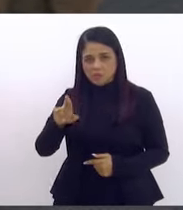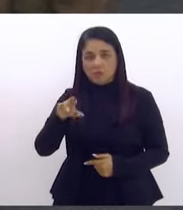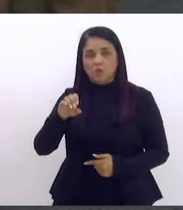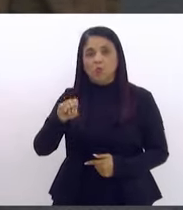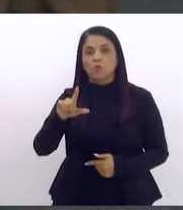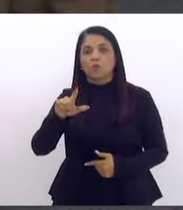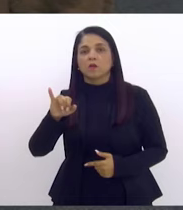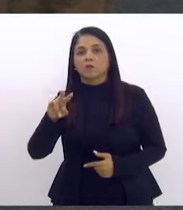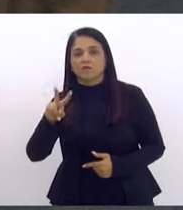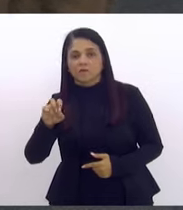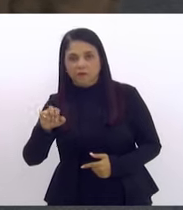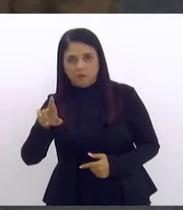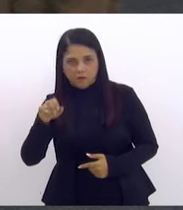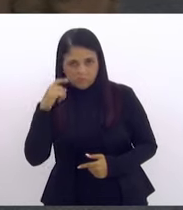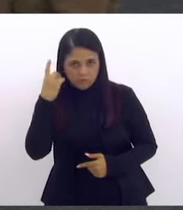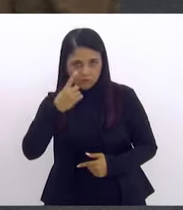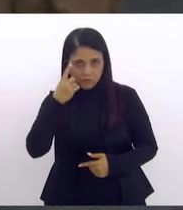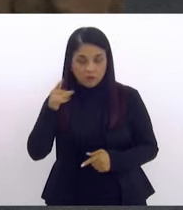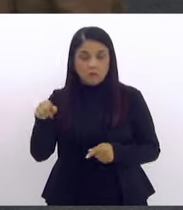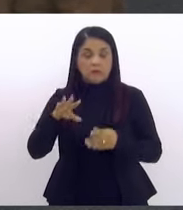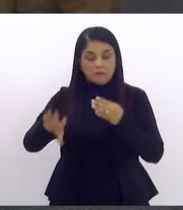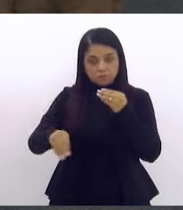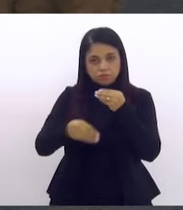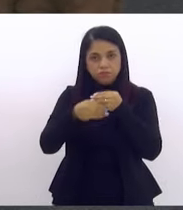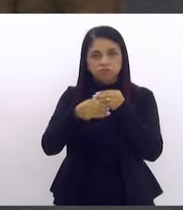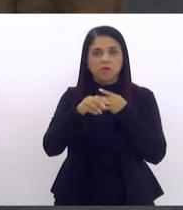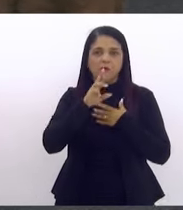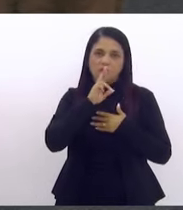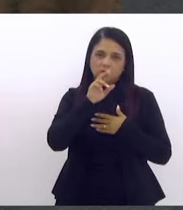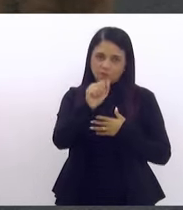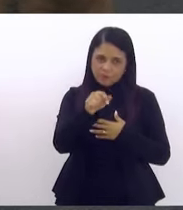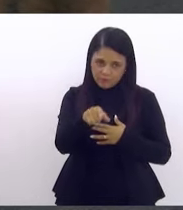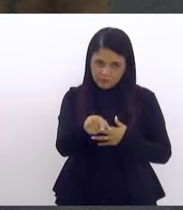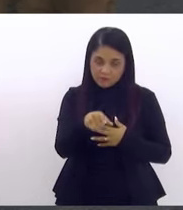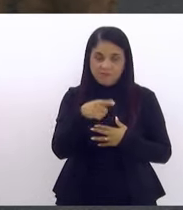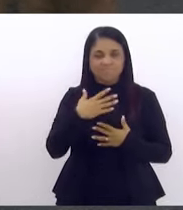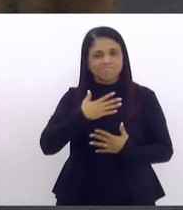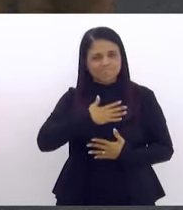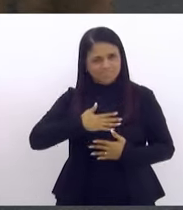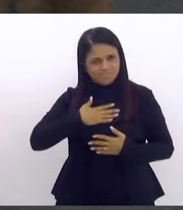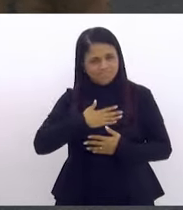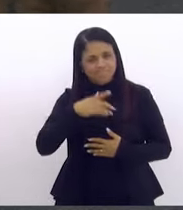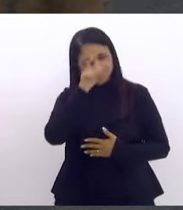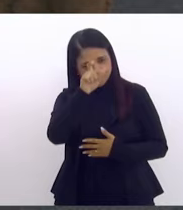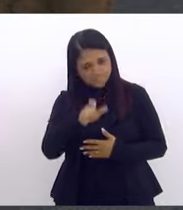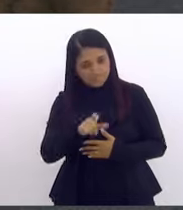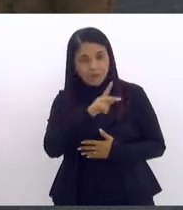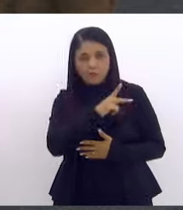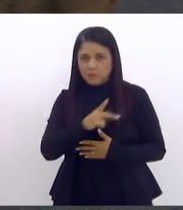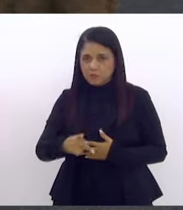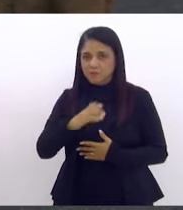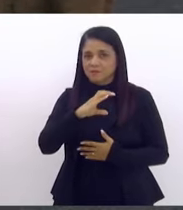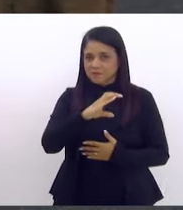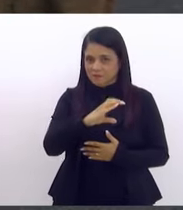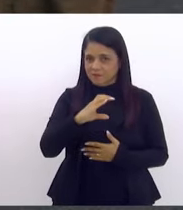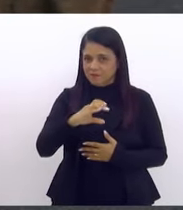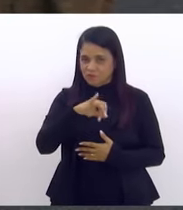acrescento ao deputado Amorim, todos sabem que eu tenho apreço pela sua presidência na